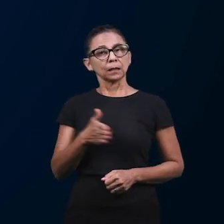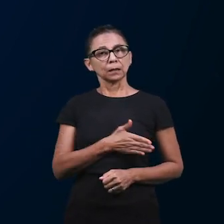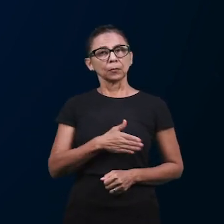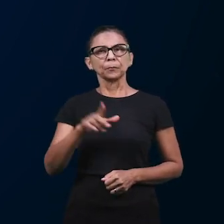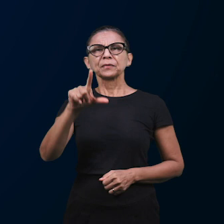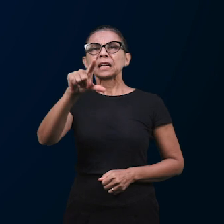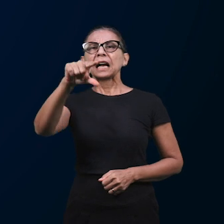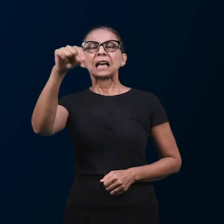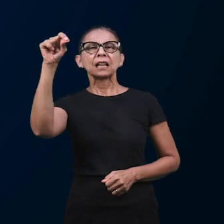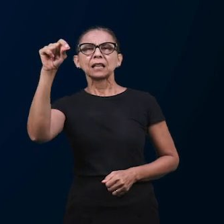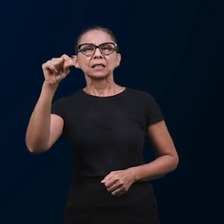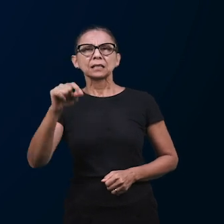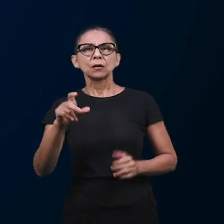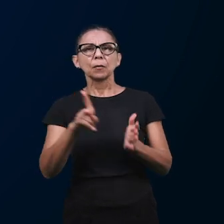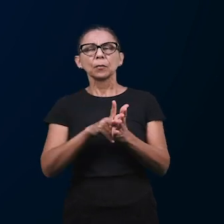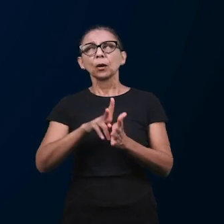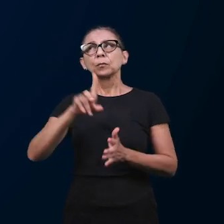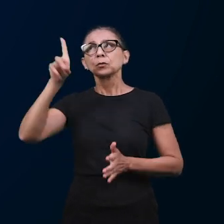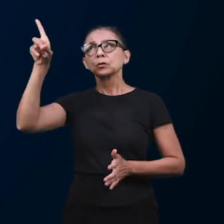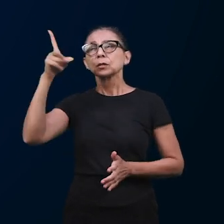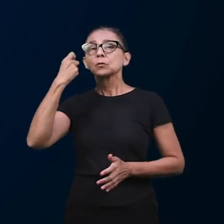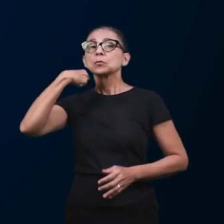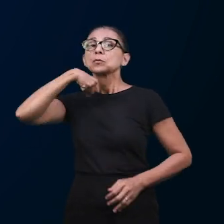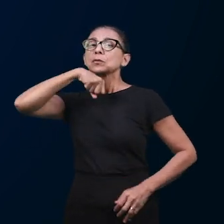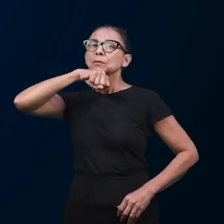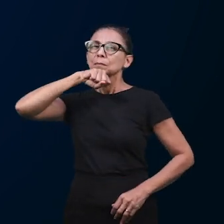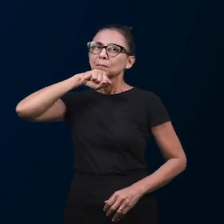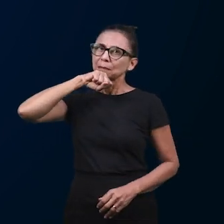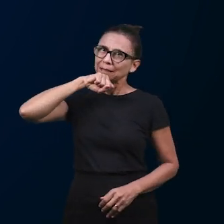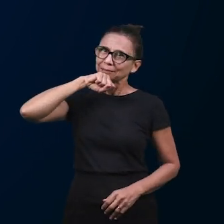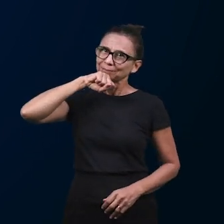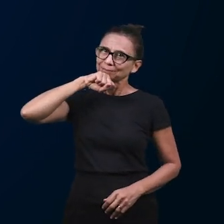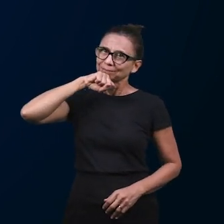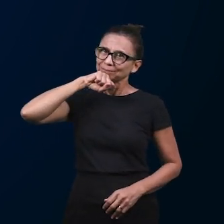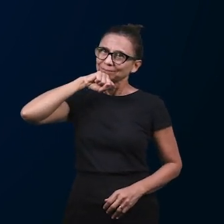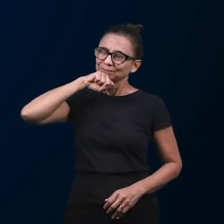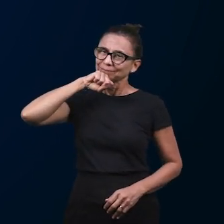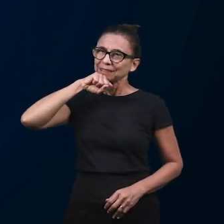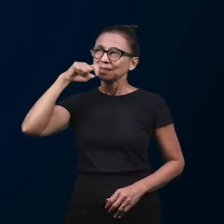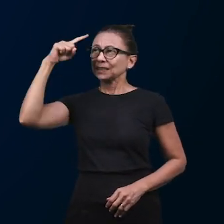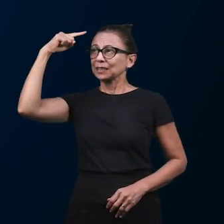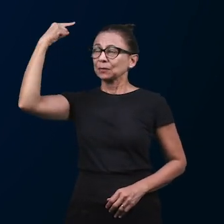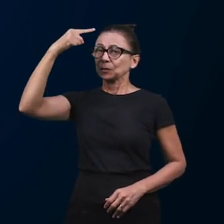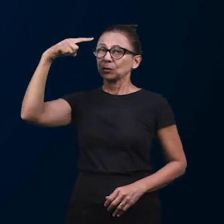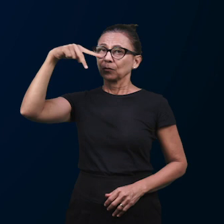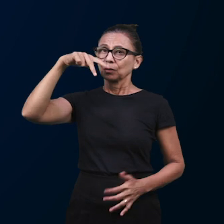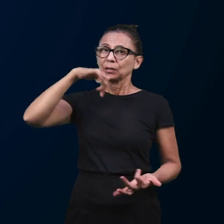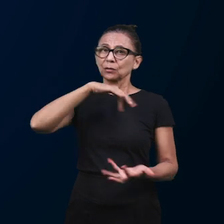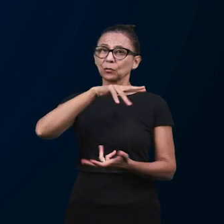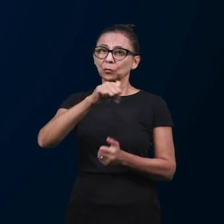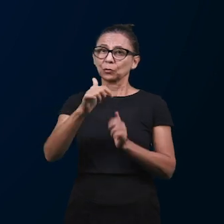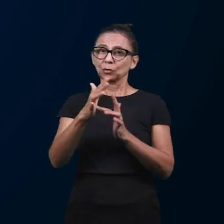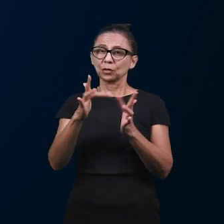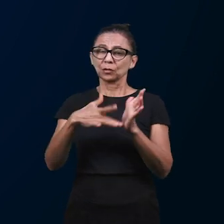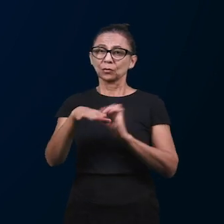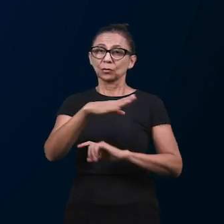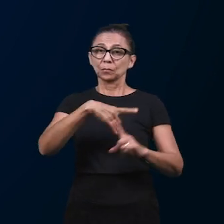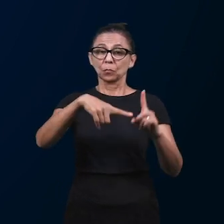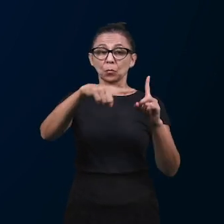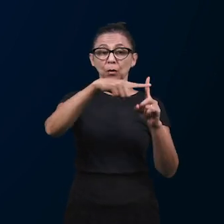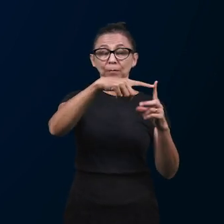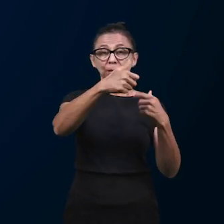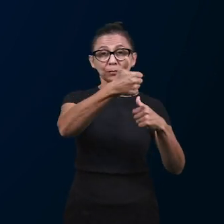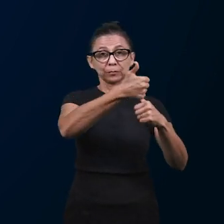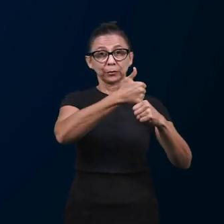veio de Deus Pai, o qual nos amou de tal maneira que enviou o seu único Filho para morrer pelo nosso pecado, resgatar a nossa